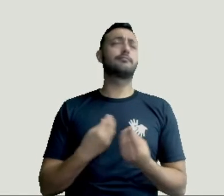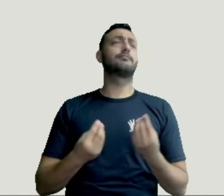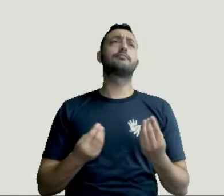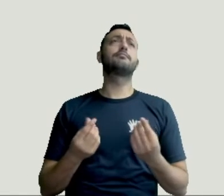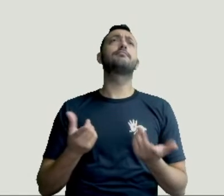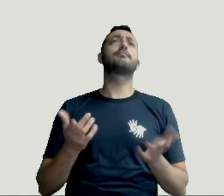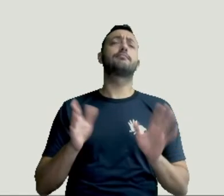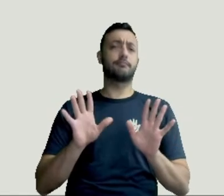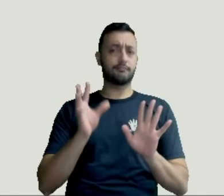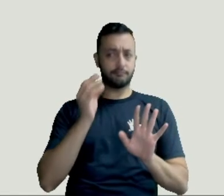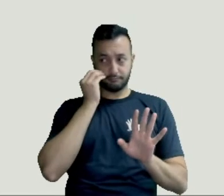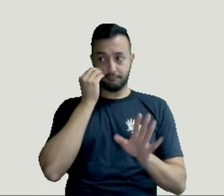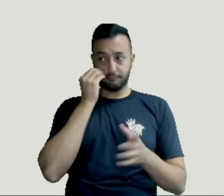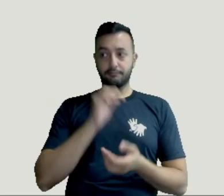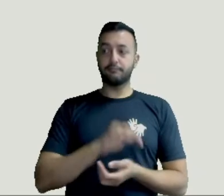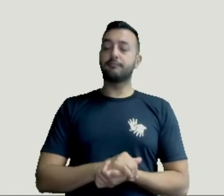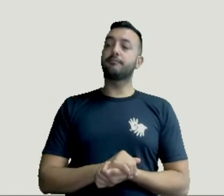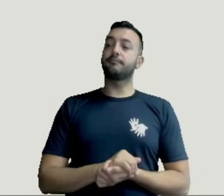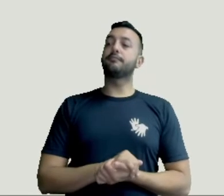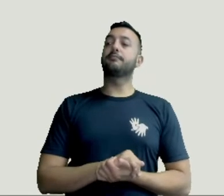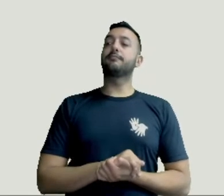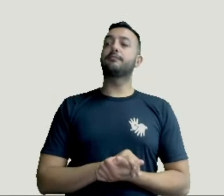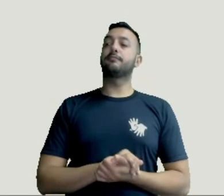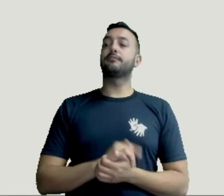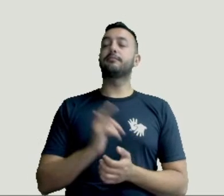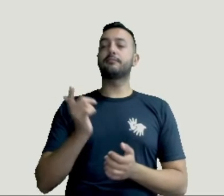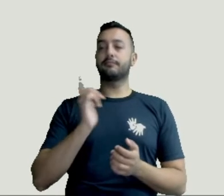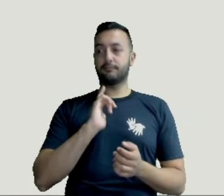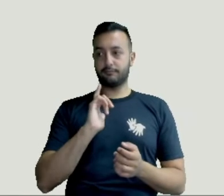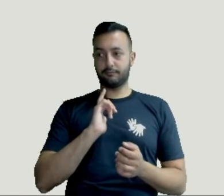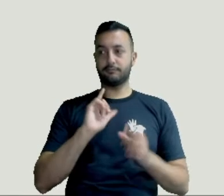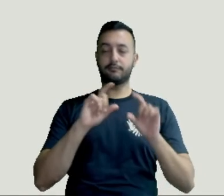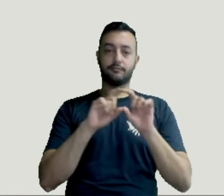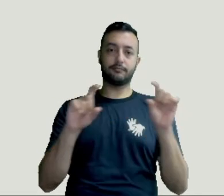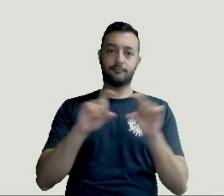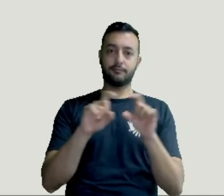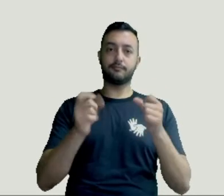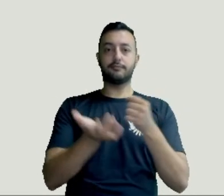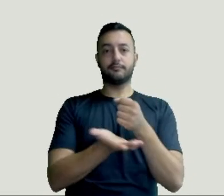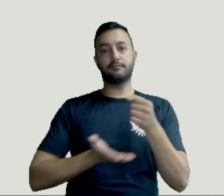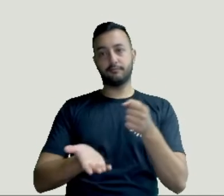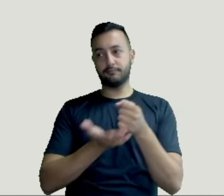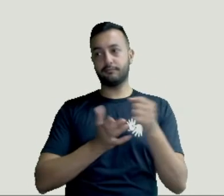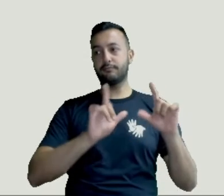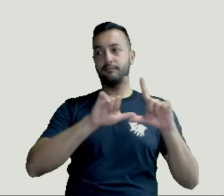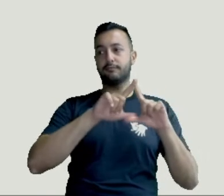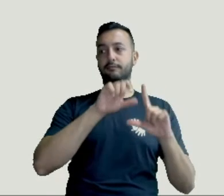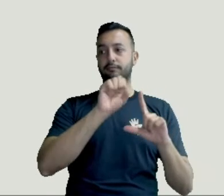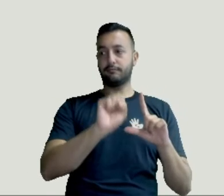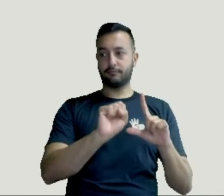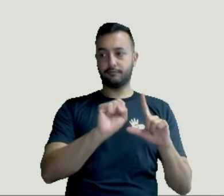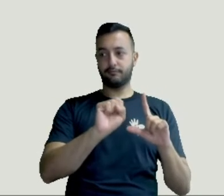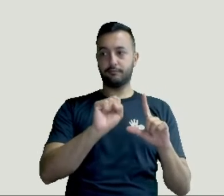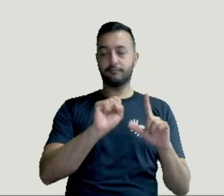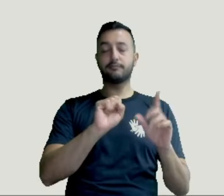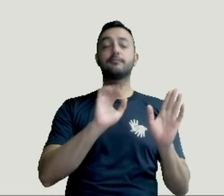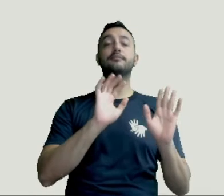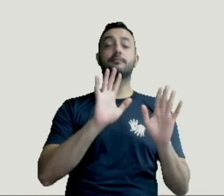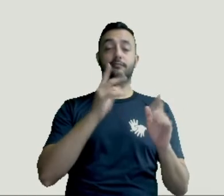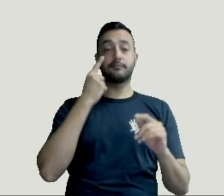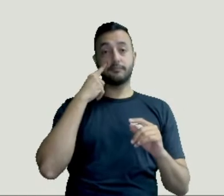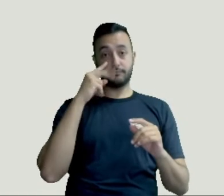professor, existe? Vamos ver agora. Olha, eu tenho essa aqui, a fórmula básica. A gente viu que ΔS, né,